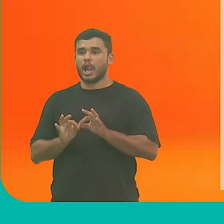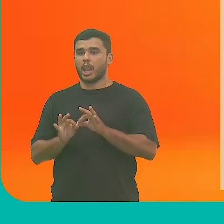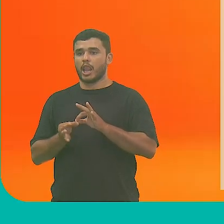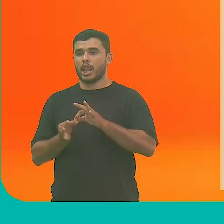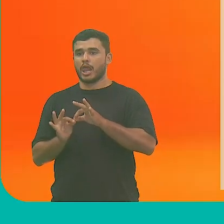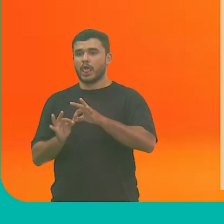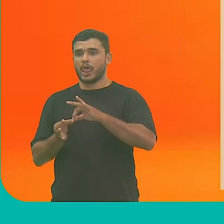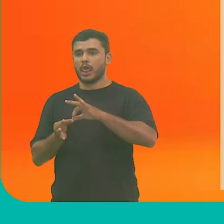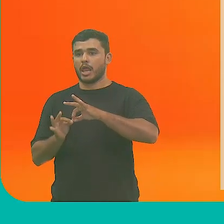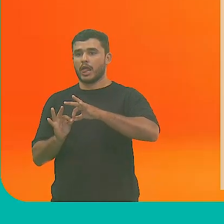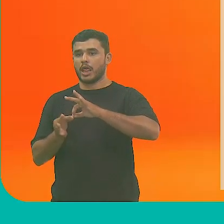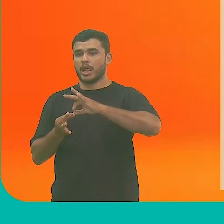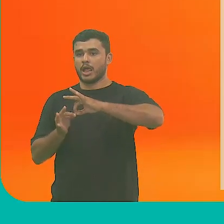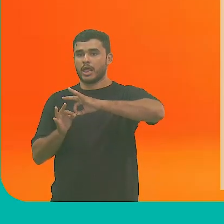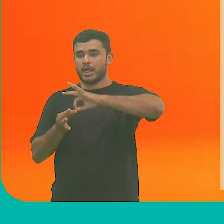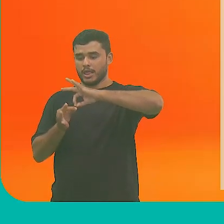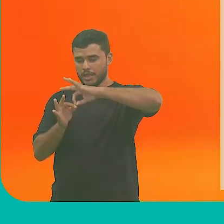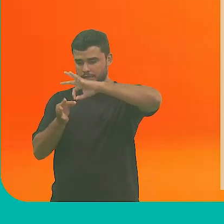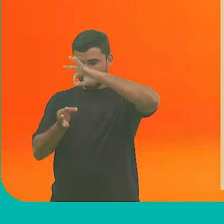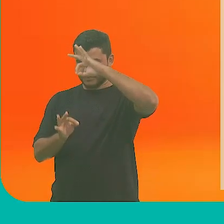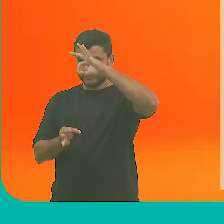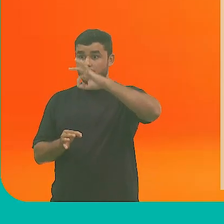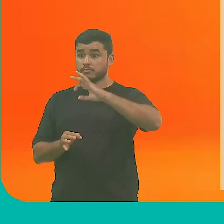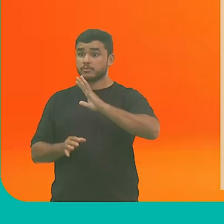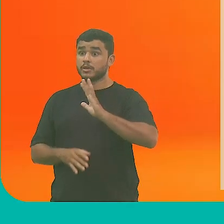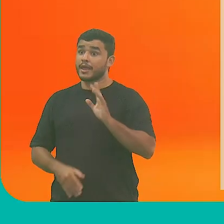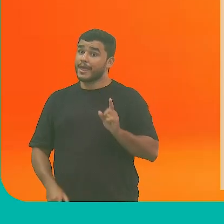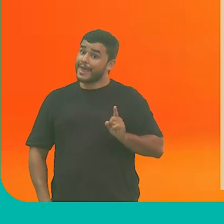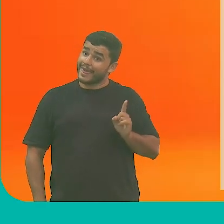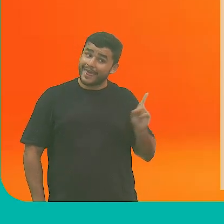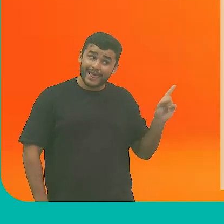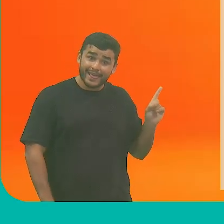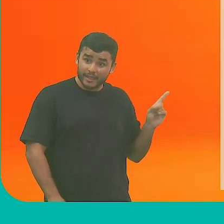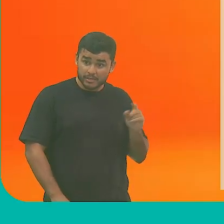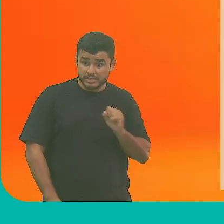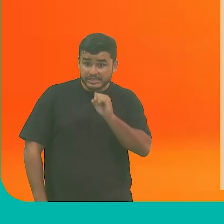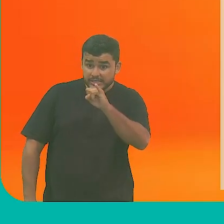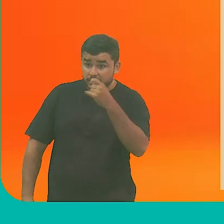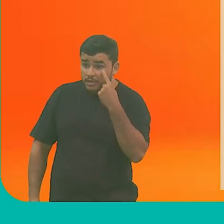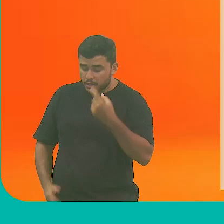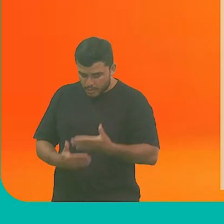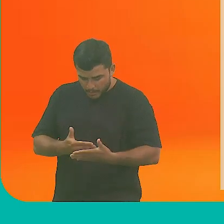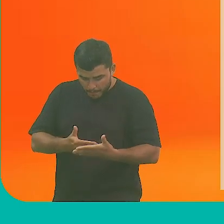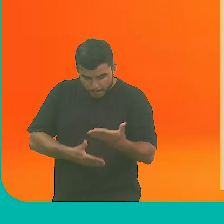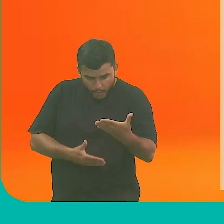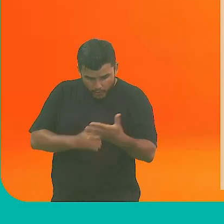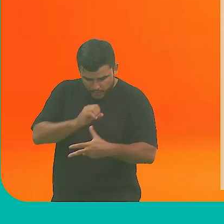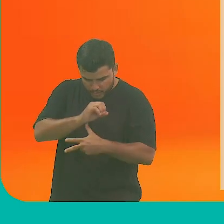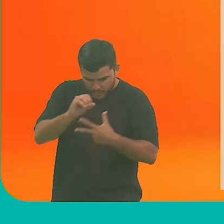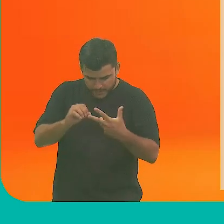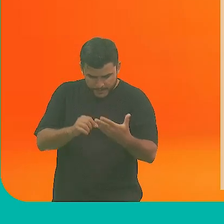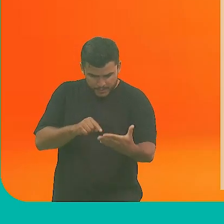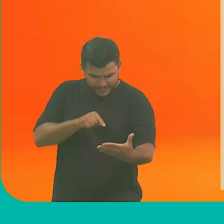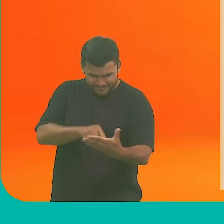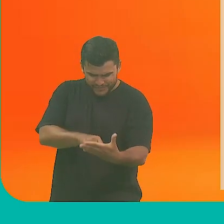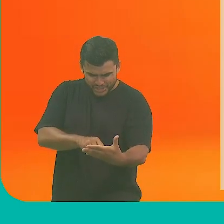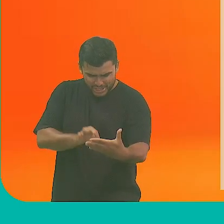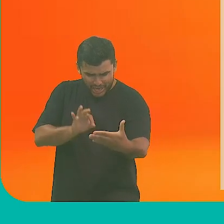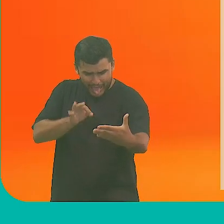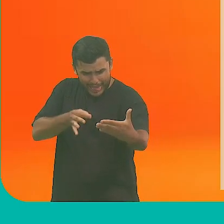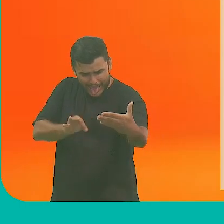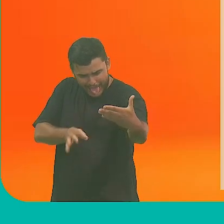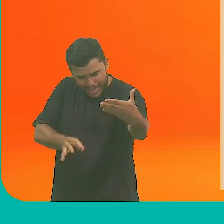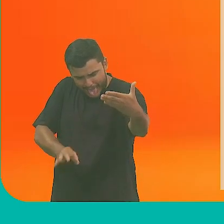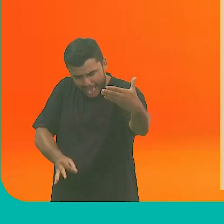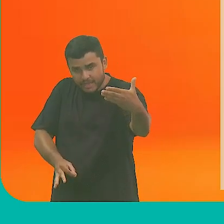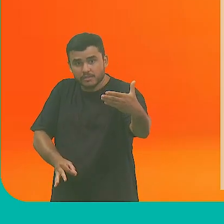ser resolvida por último. Quando a gente pega uma questão como essa, a dica que eu dou é,